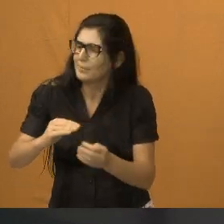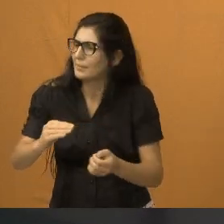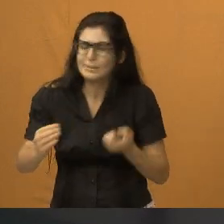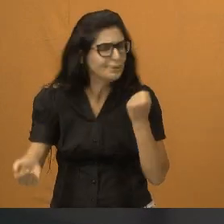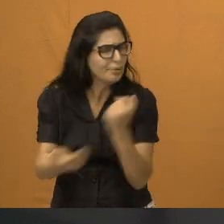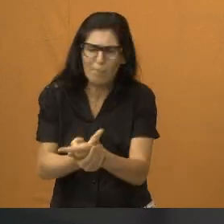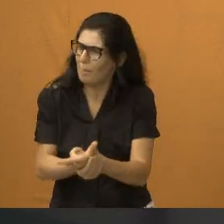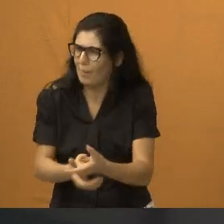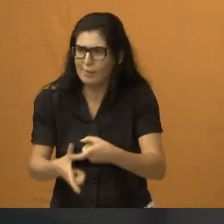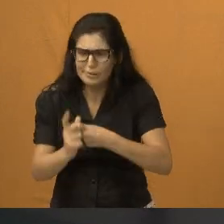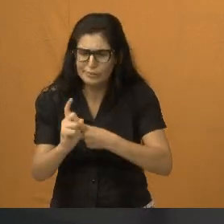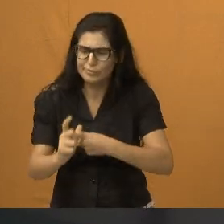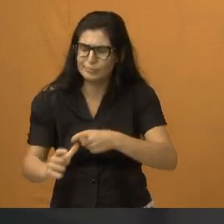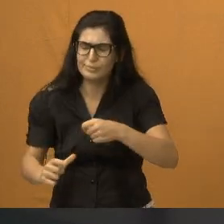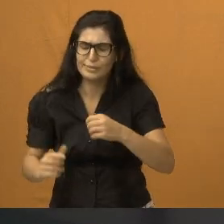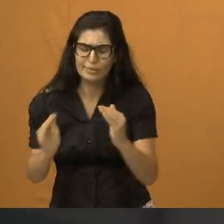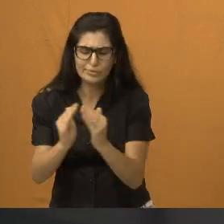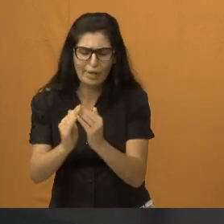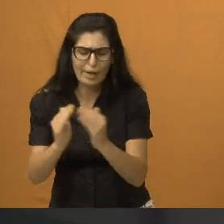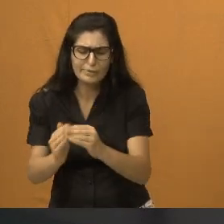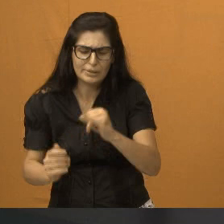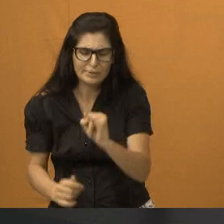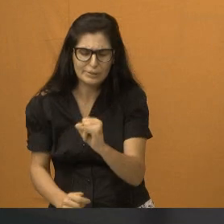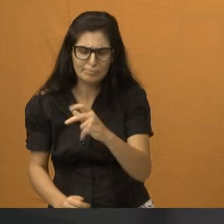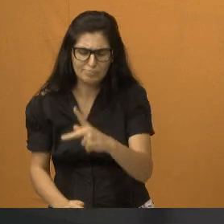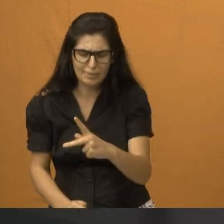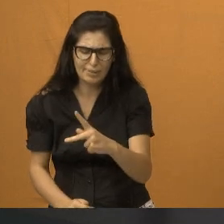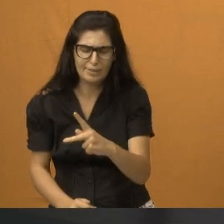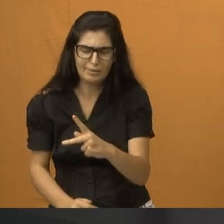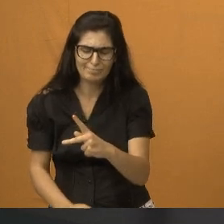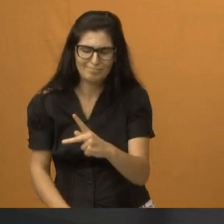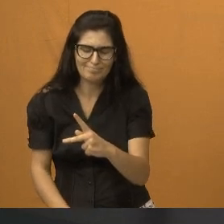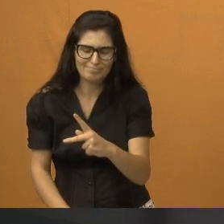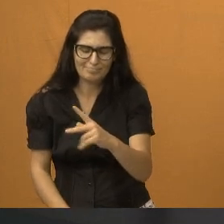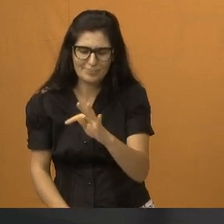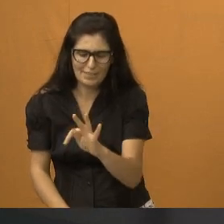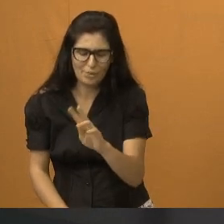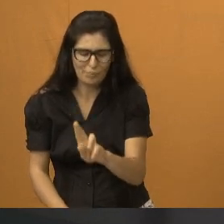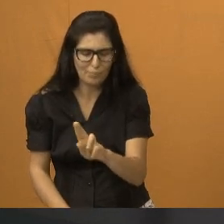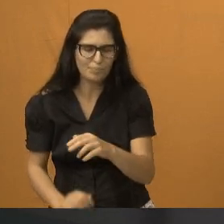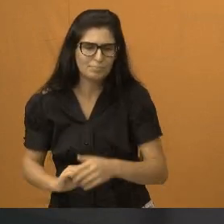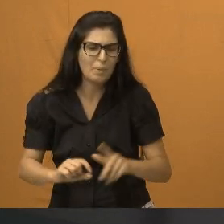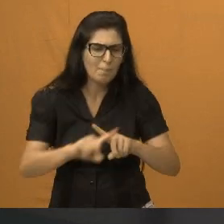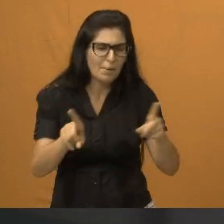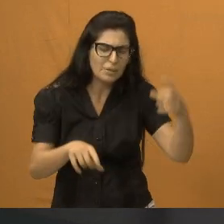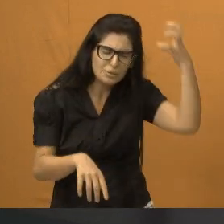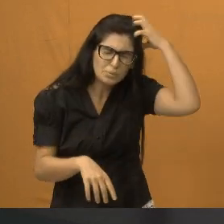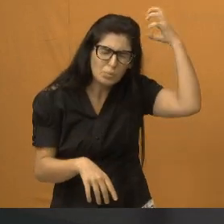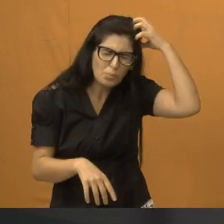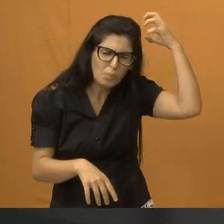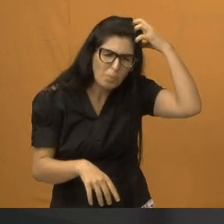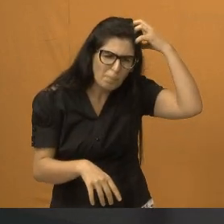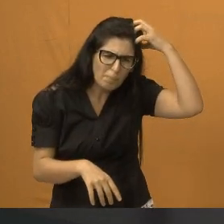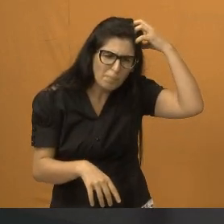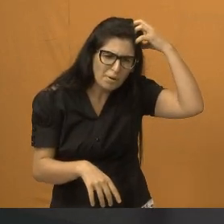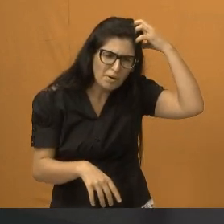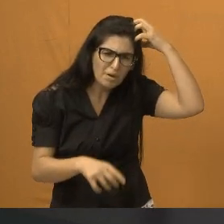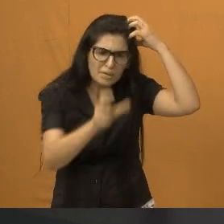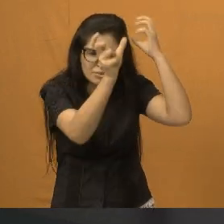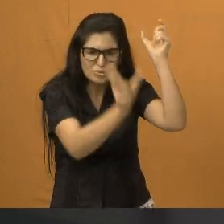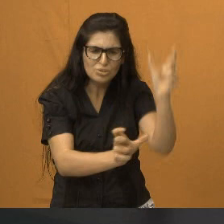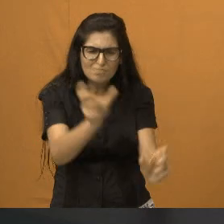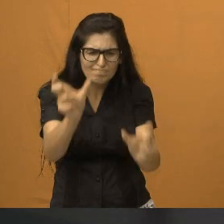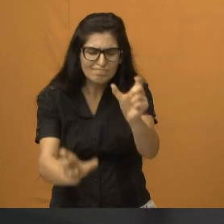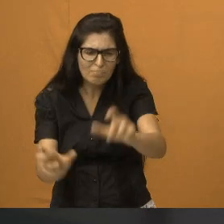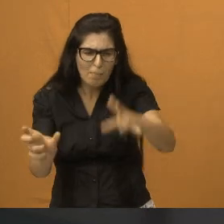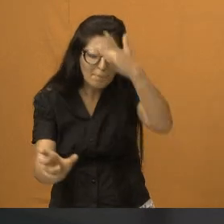eles não têm a culpa. A culpa é das autoridades da cidade de Jacareí, não esse que daí, o que passou